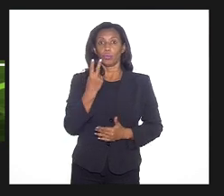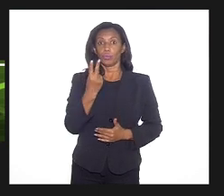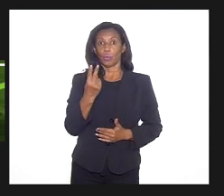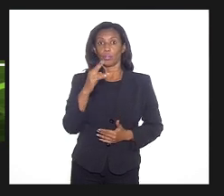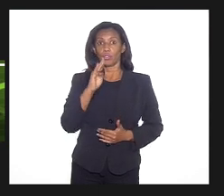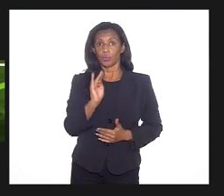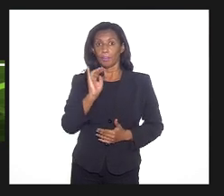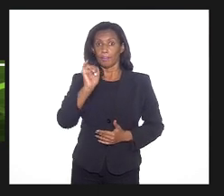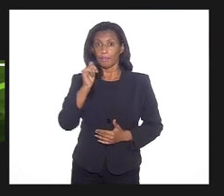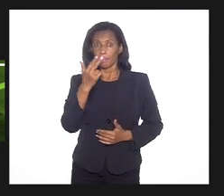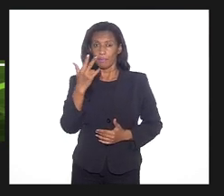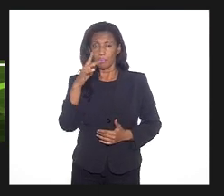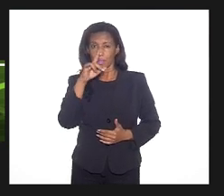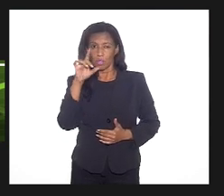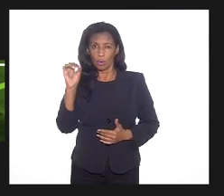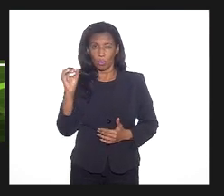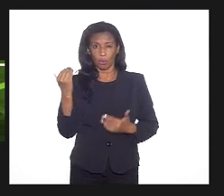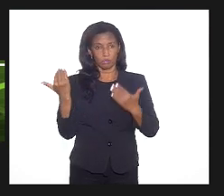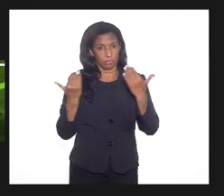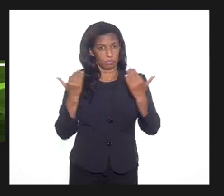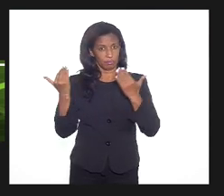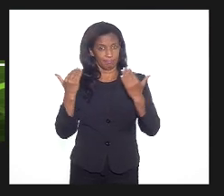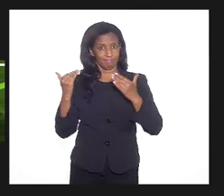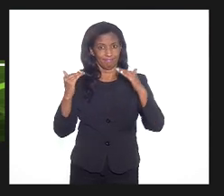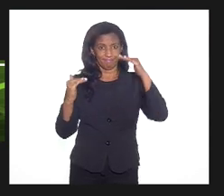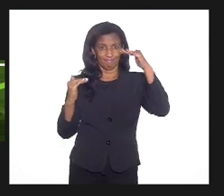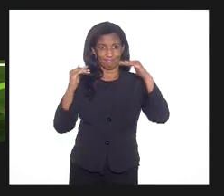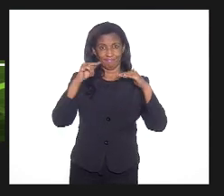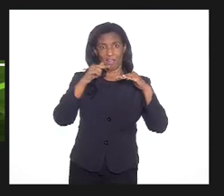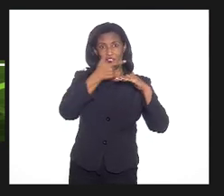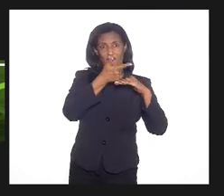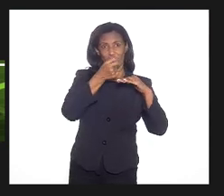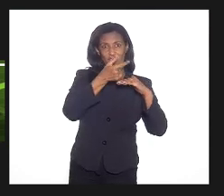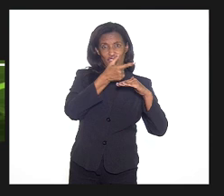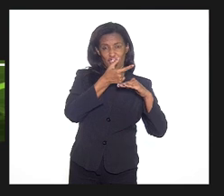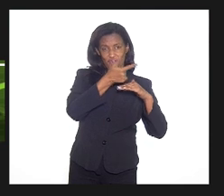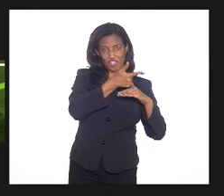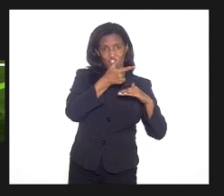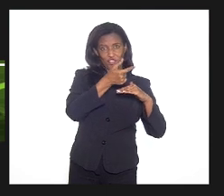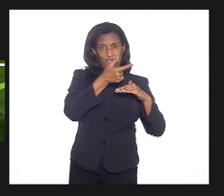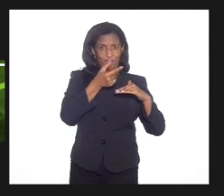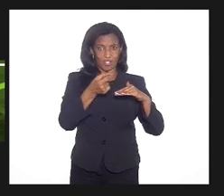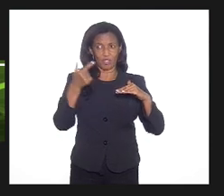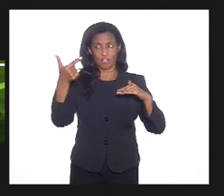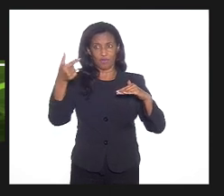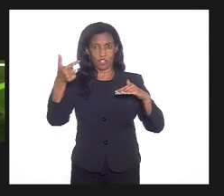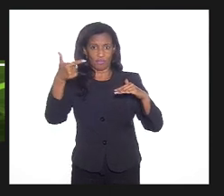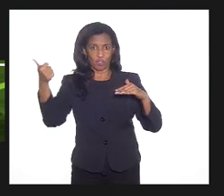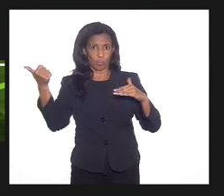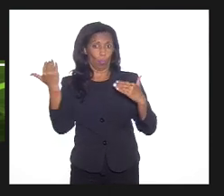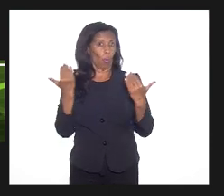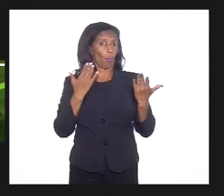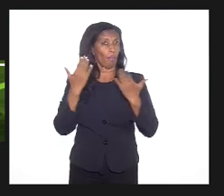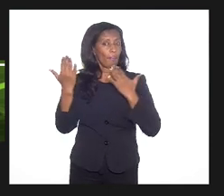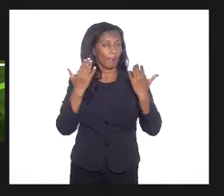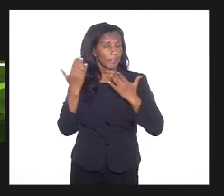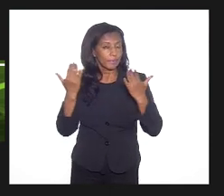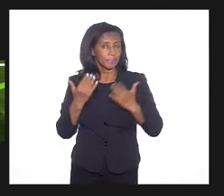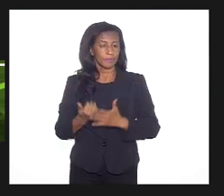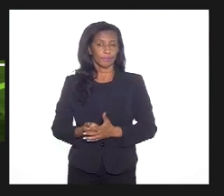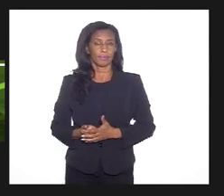bilhões em relação a 2020, né? E aqui a gente está fazendo a comparação em relação